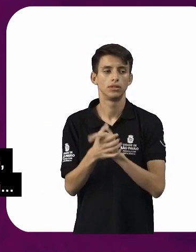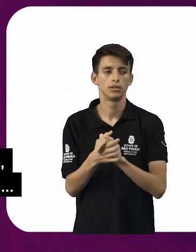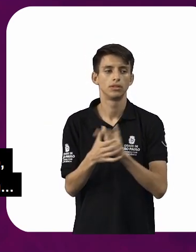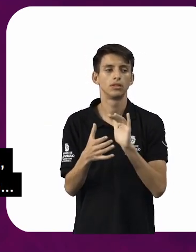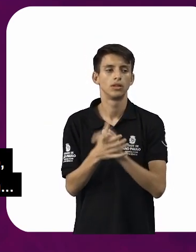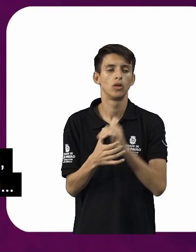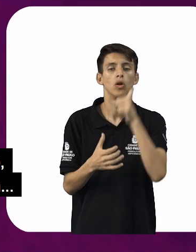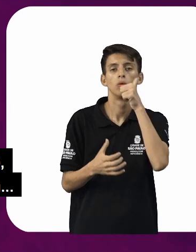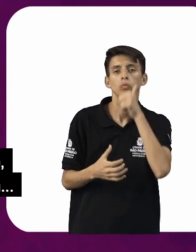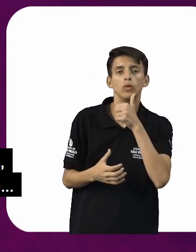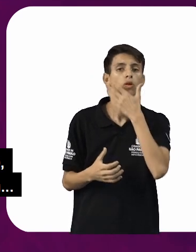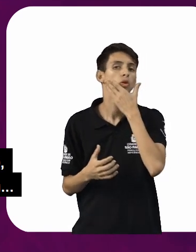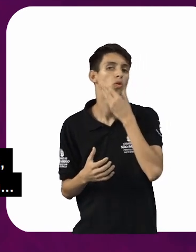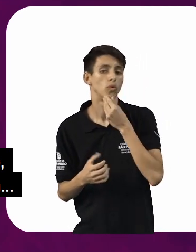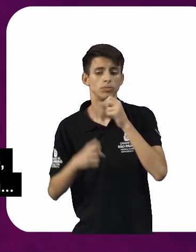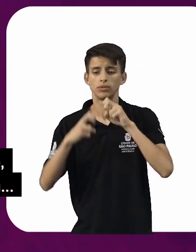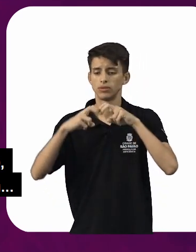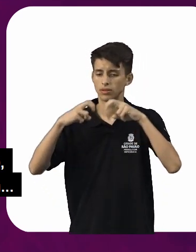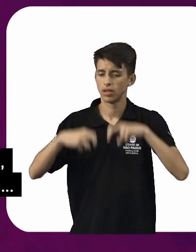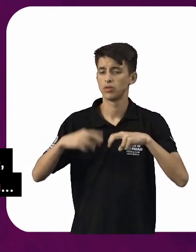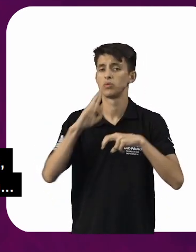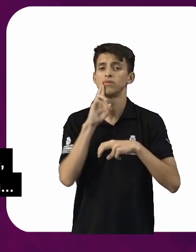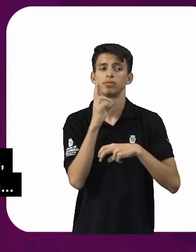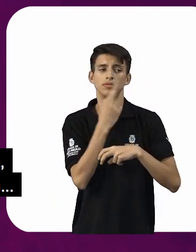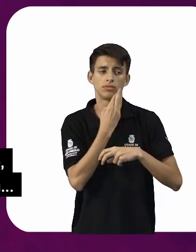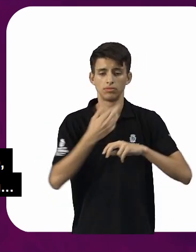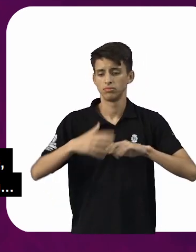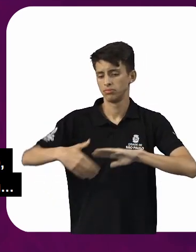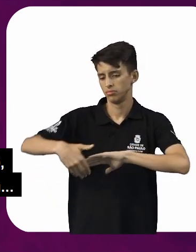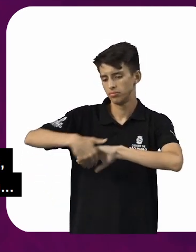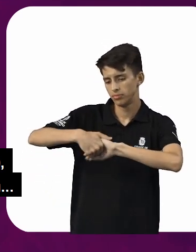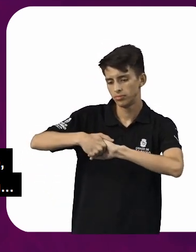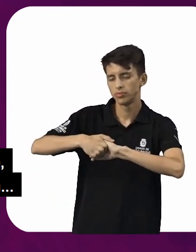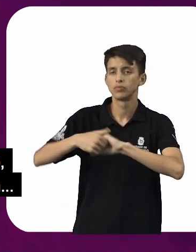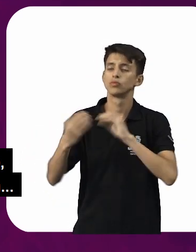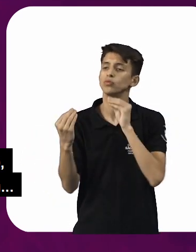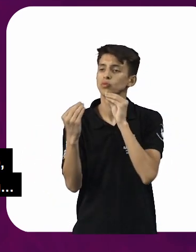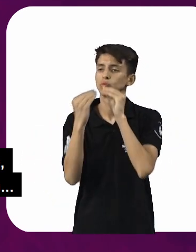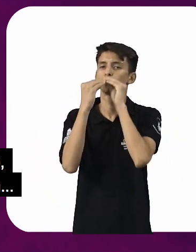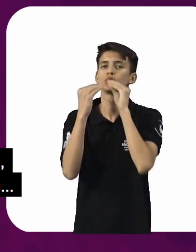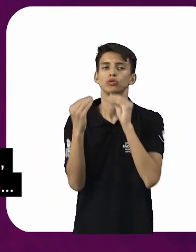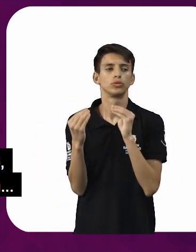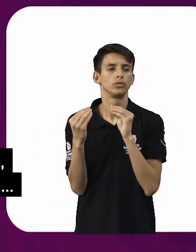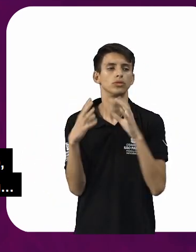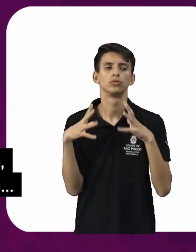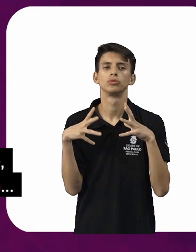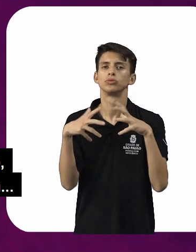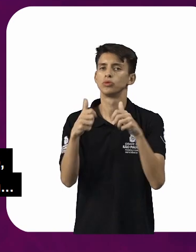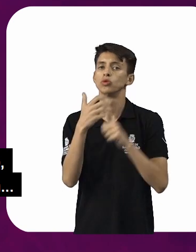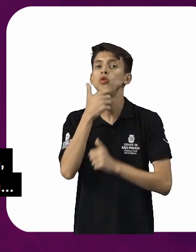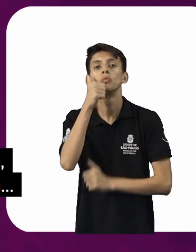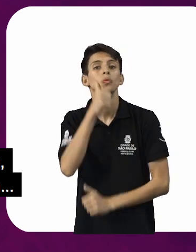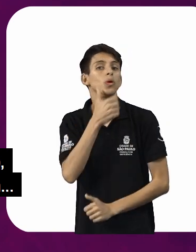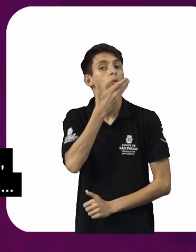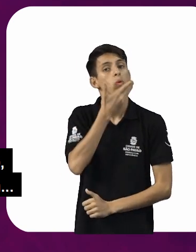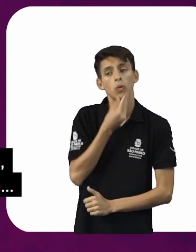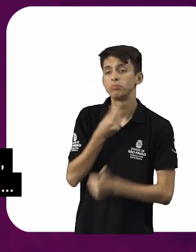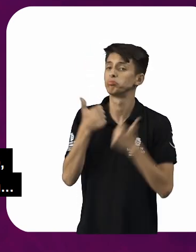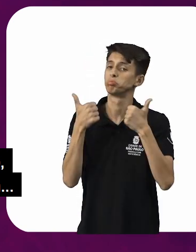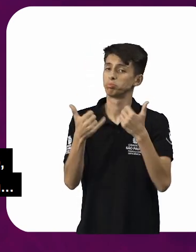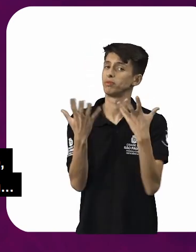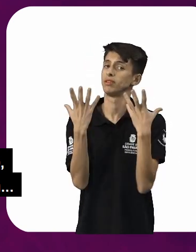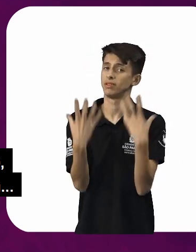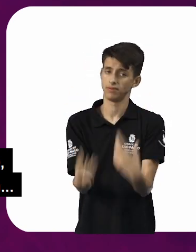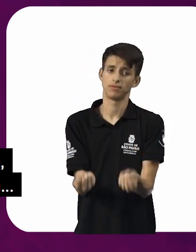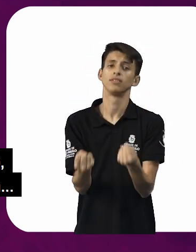mulheres, está sentado num restaurante, está de mão dada, dá um selinho, faz tudo aquilo que você aceita